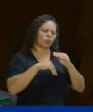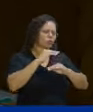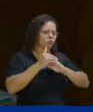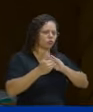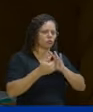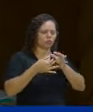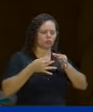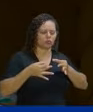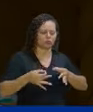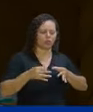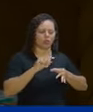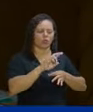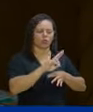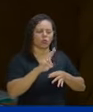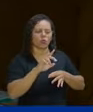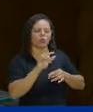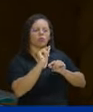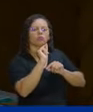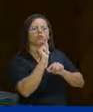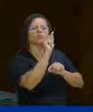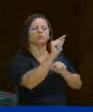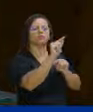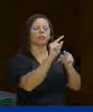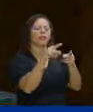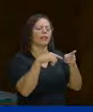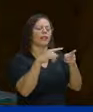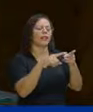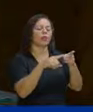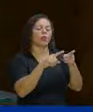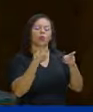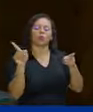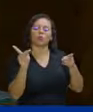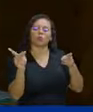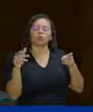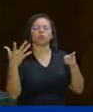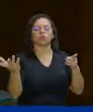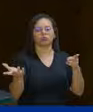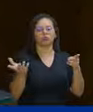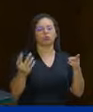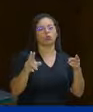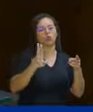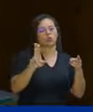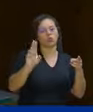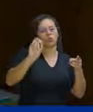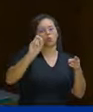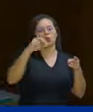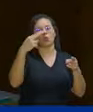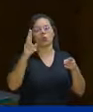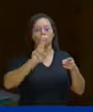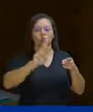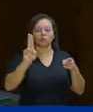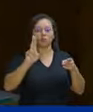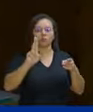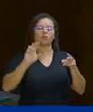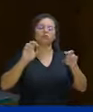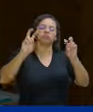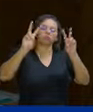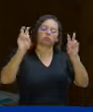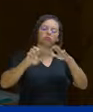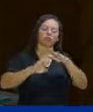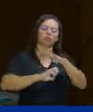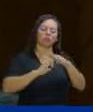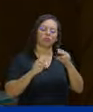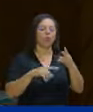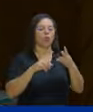do destinatário ou dos contratantes pelo nome ou pela razão social, o CPF ou